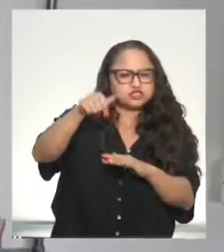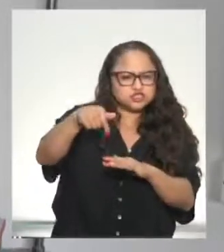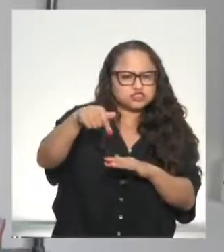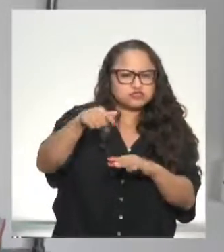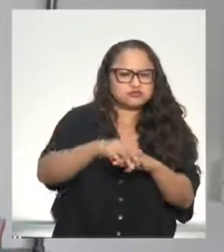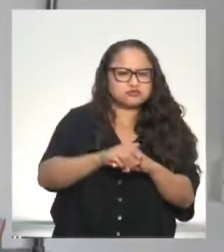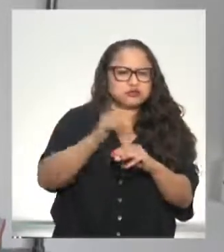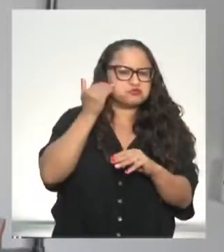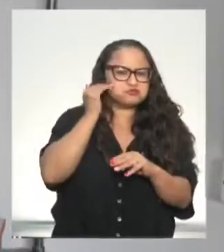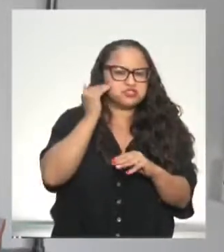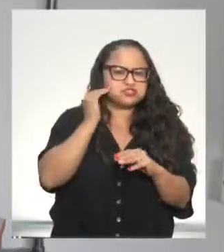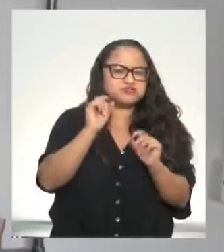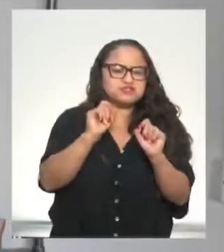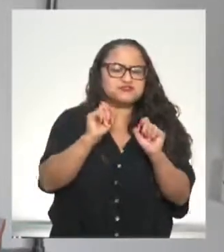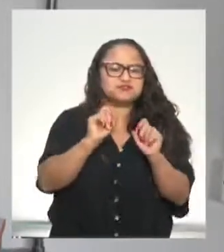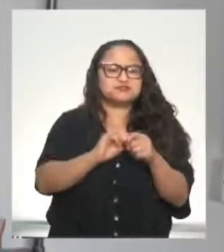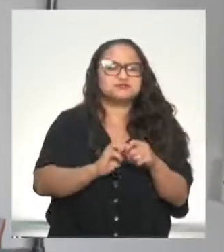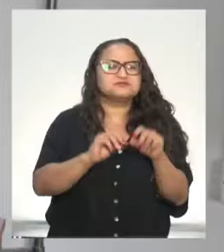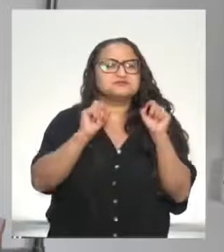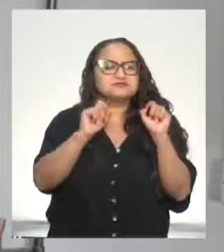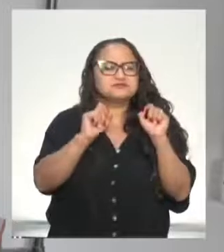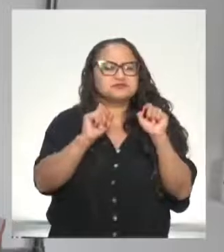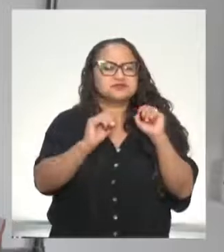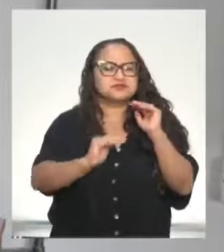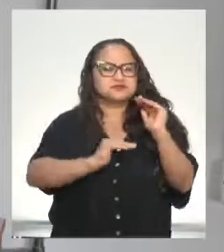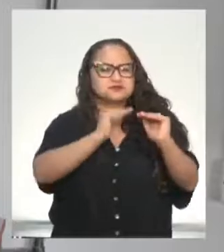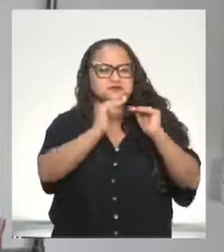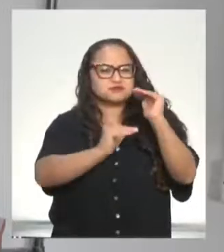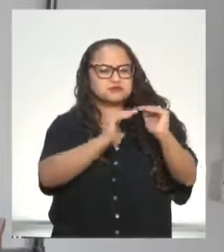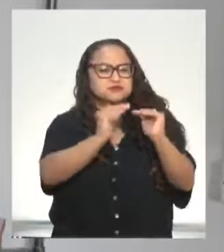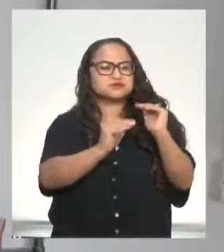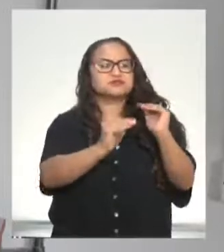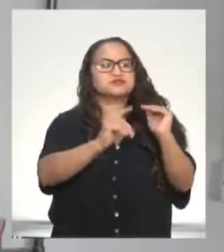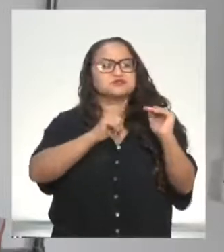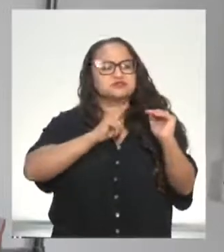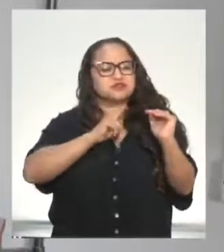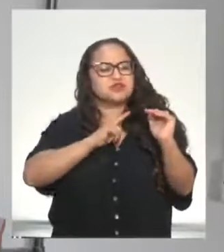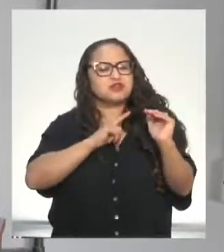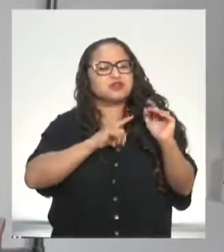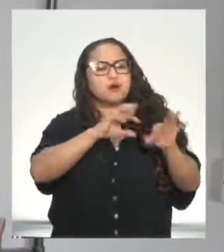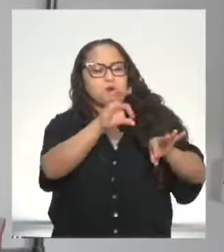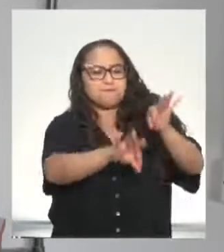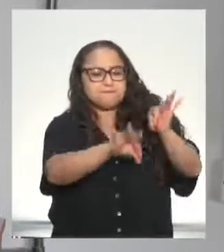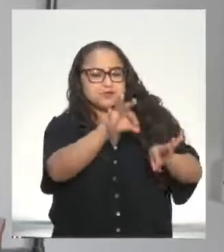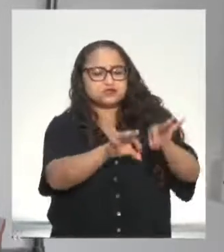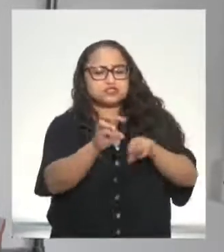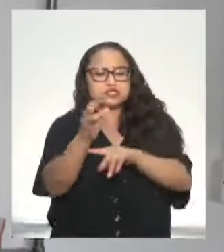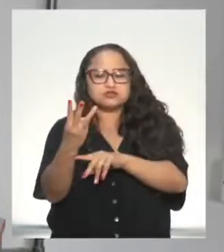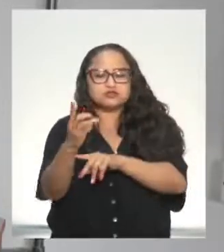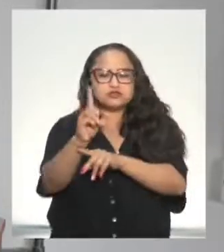E ele faz o quê? Ele processa todas as informações do seu desenho, do seu projeto 3D